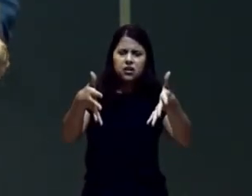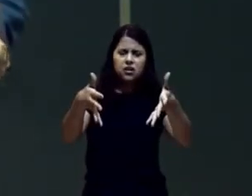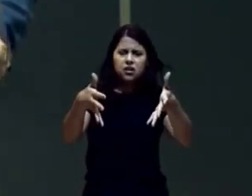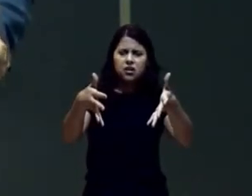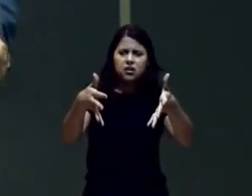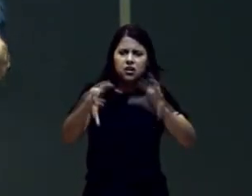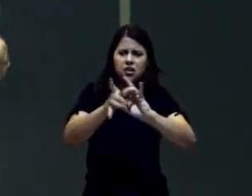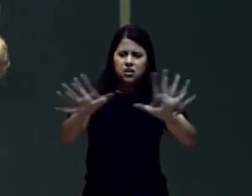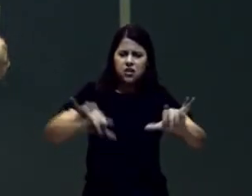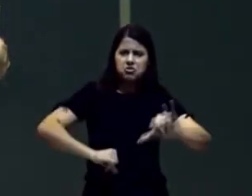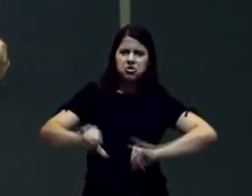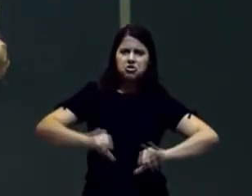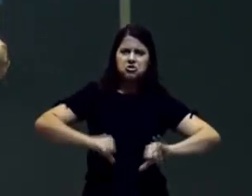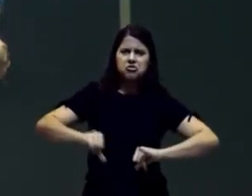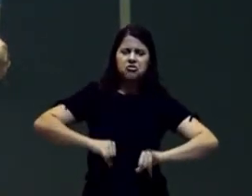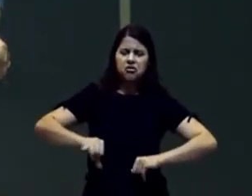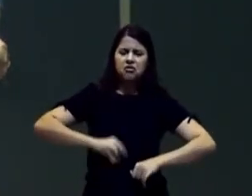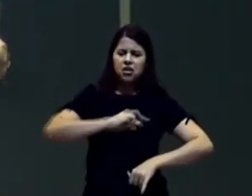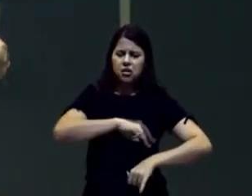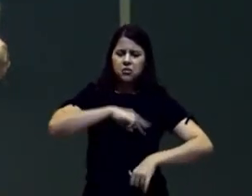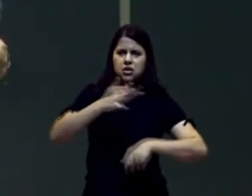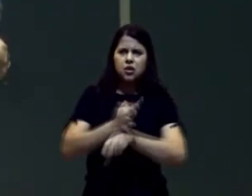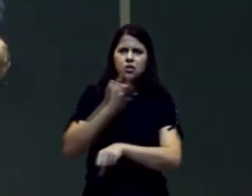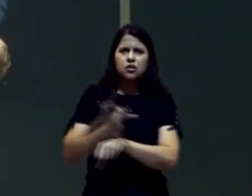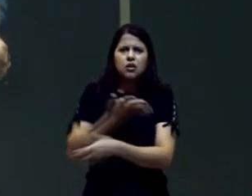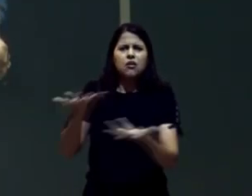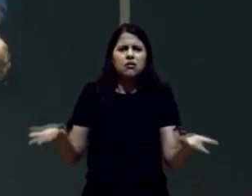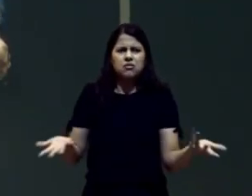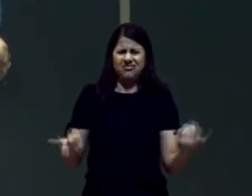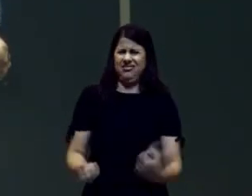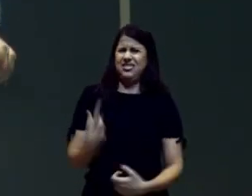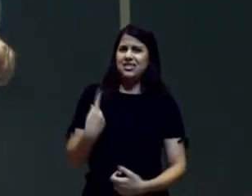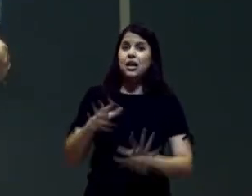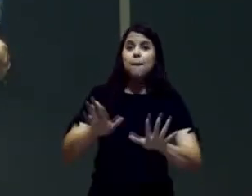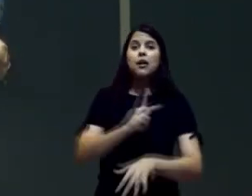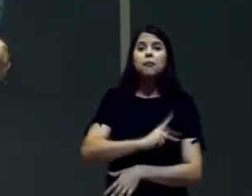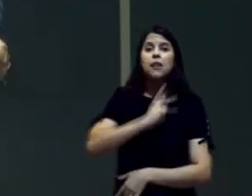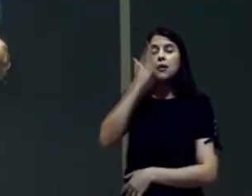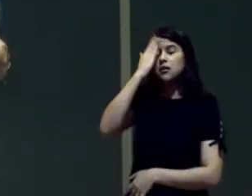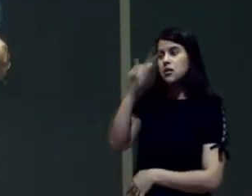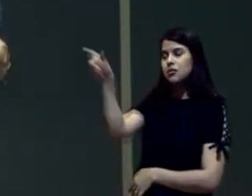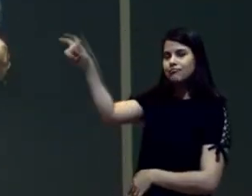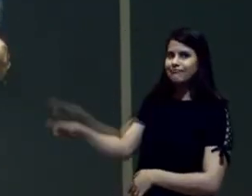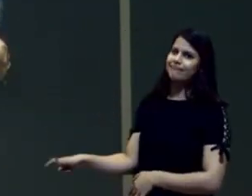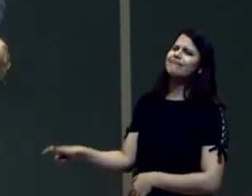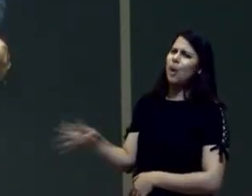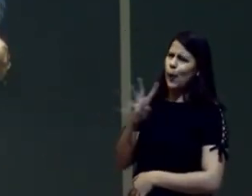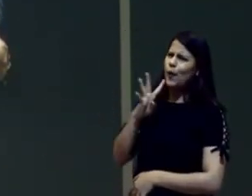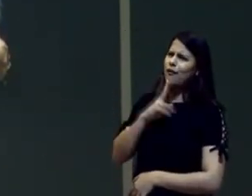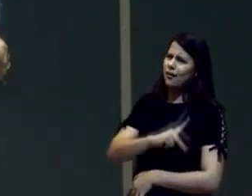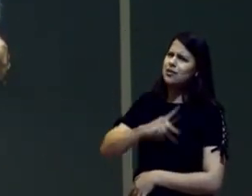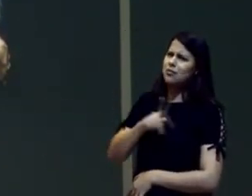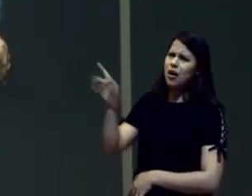causa da obra missionária. Mas eu preciso te dizer, Paulo sabia com quem estava falando. Paulo sabia com quem estava falando.